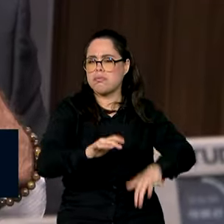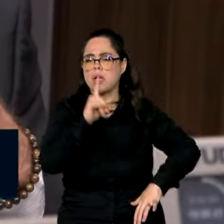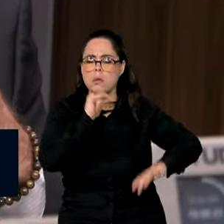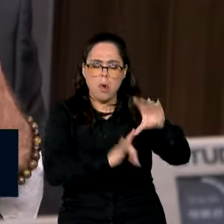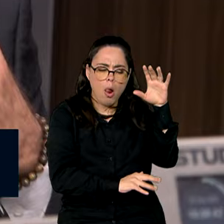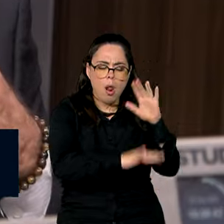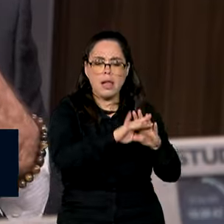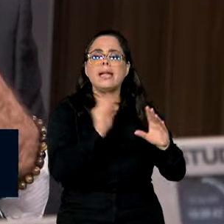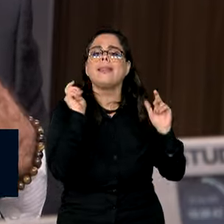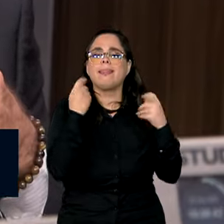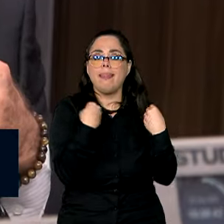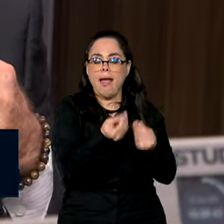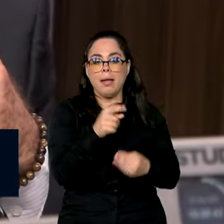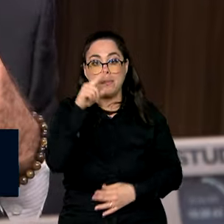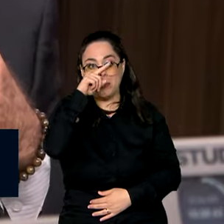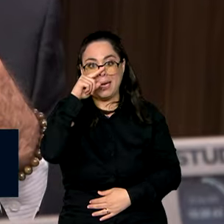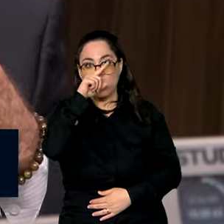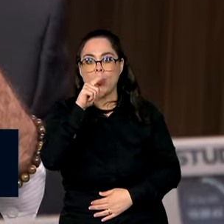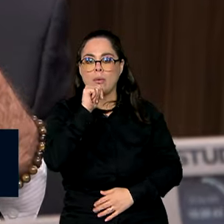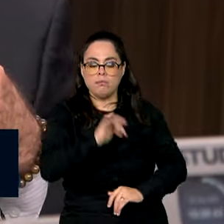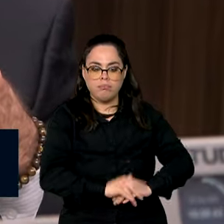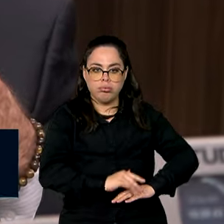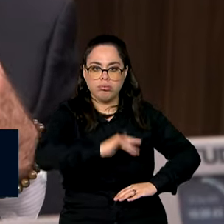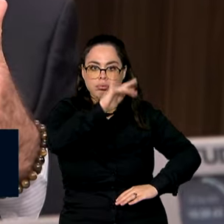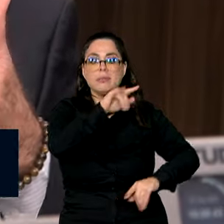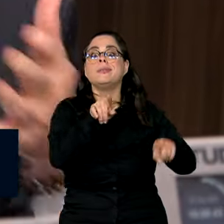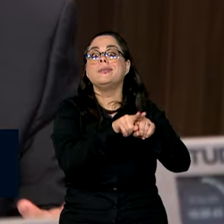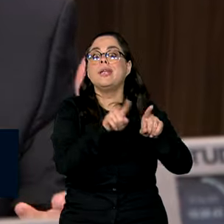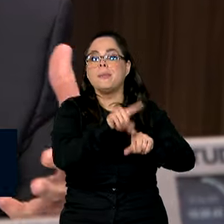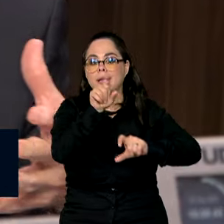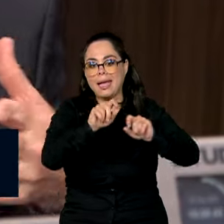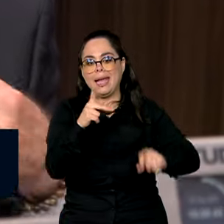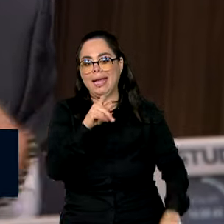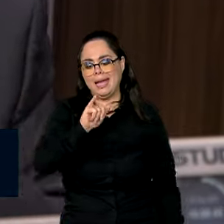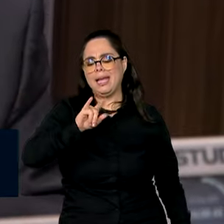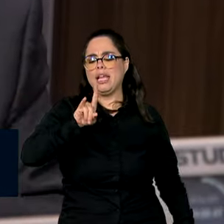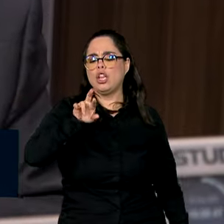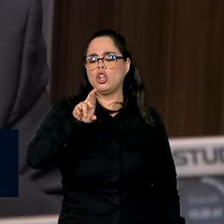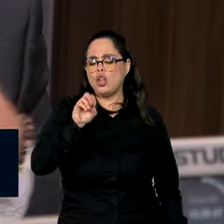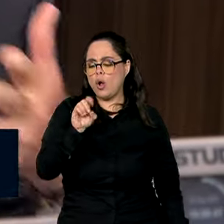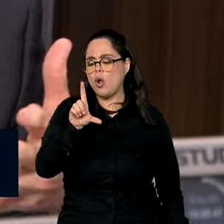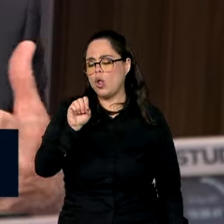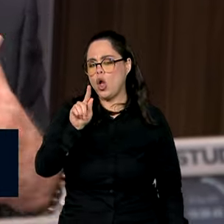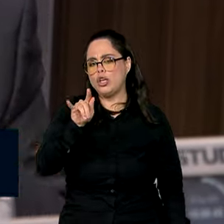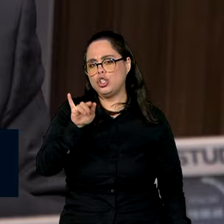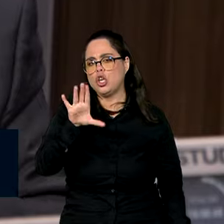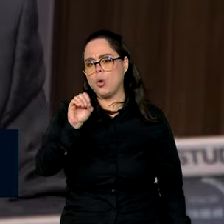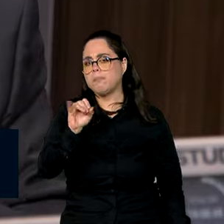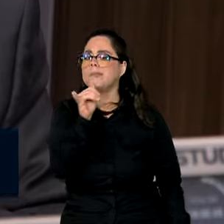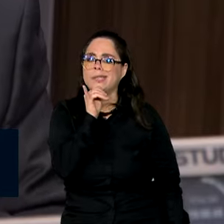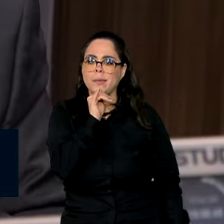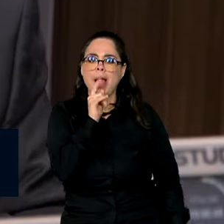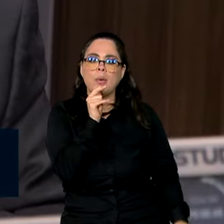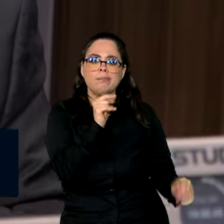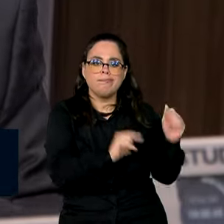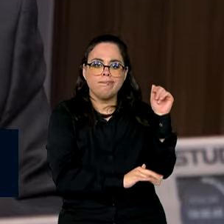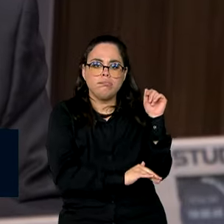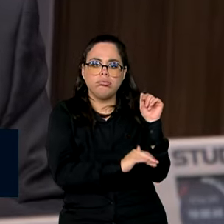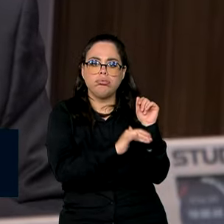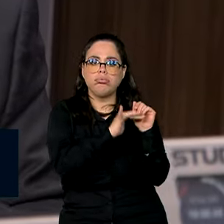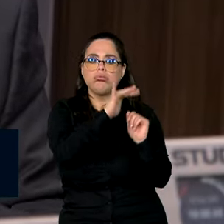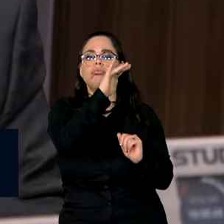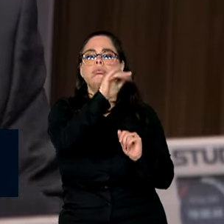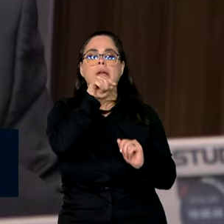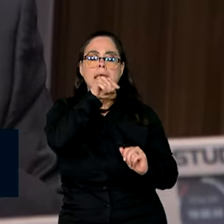gente chama de risco hidrológico mas também o risco eh hidrológico Então as inundações eh são o o